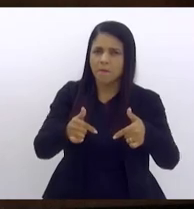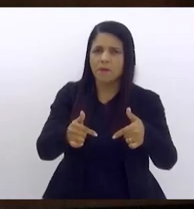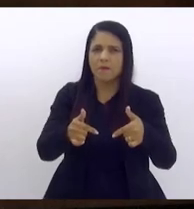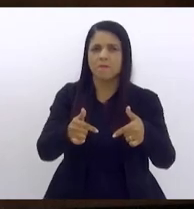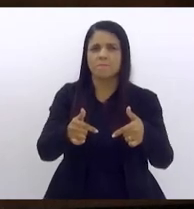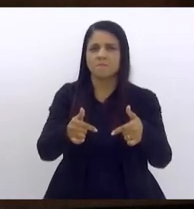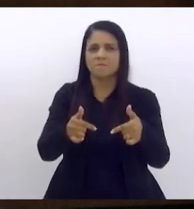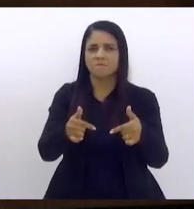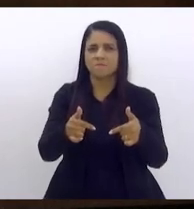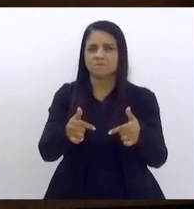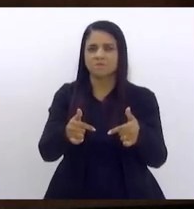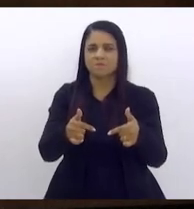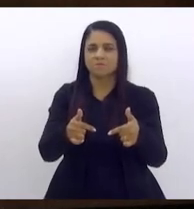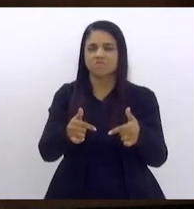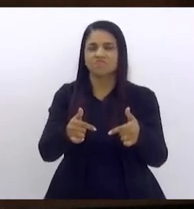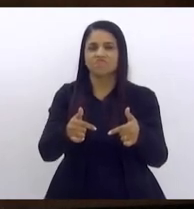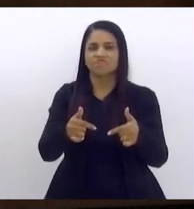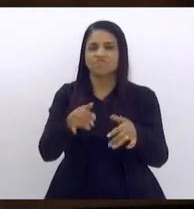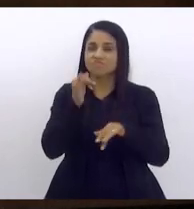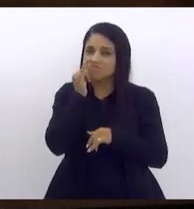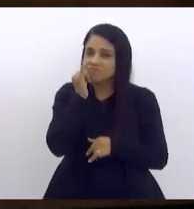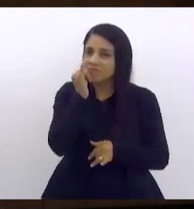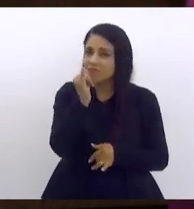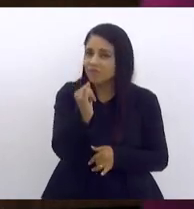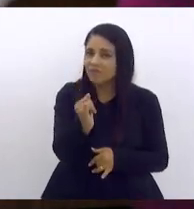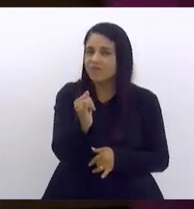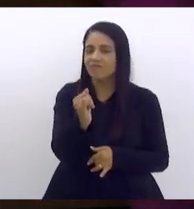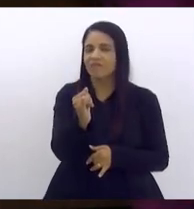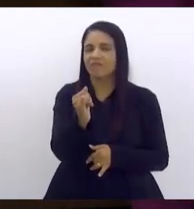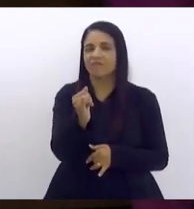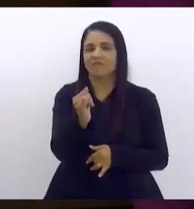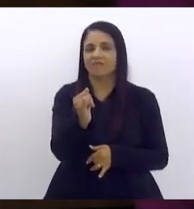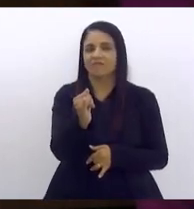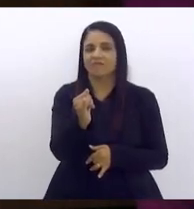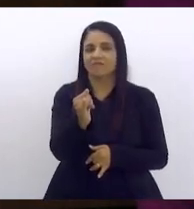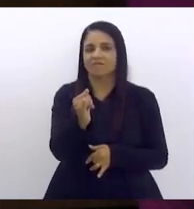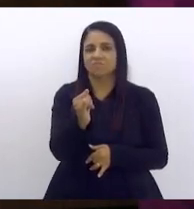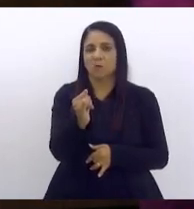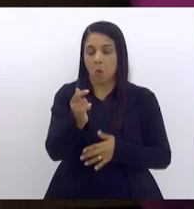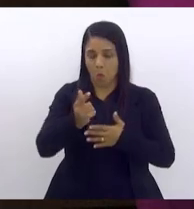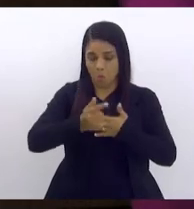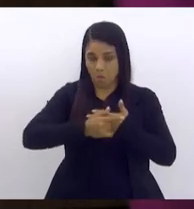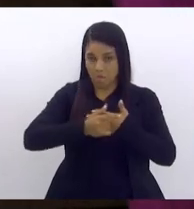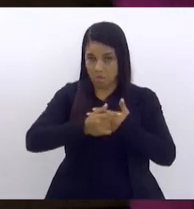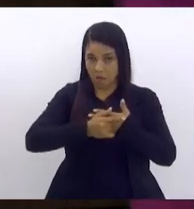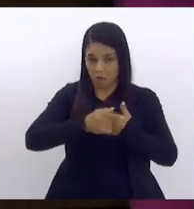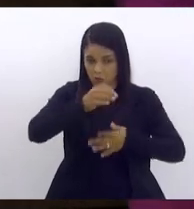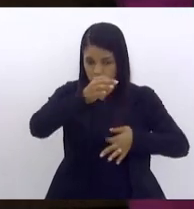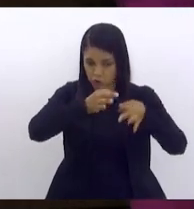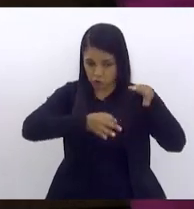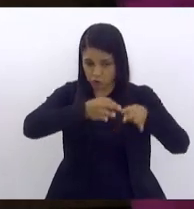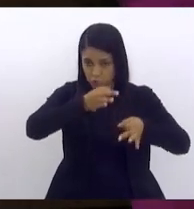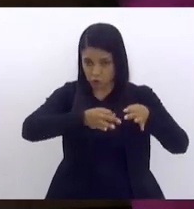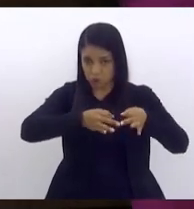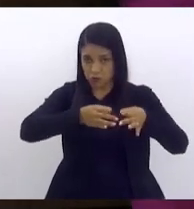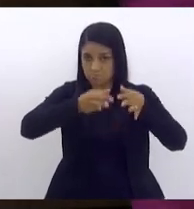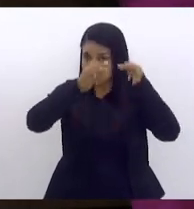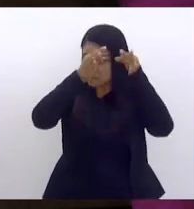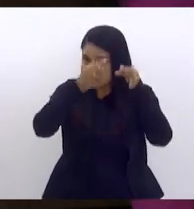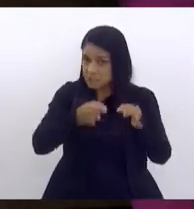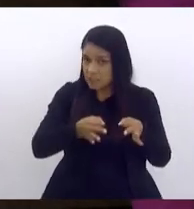feito. Eu queria falar que, além de fazer o seu papel como juiz de uma maneira muito